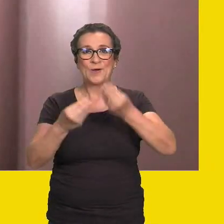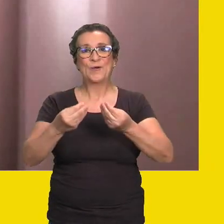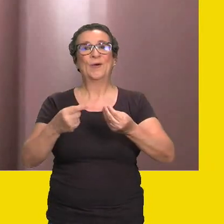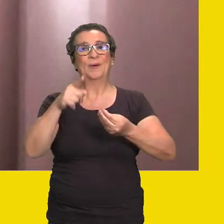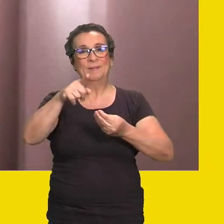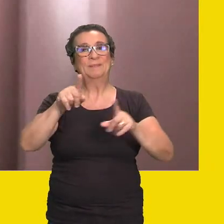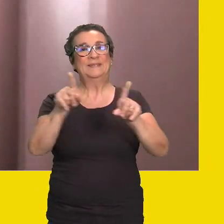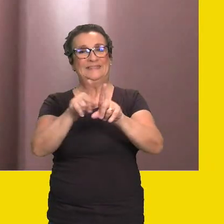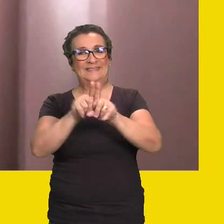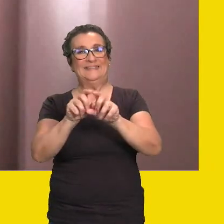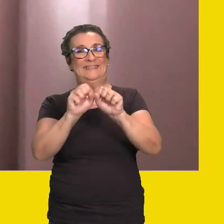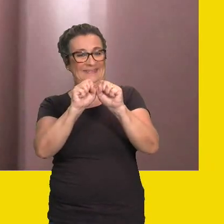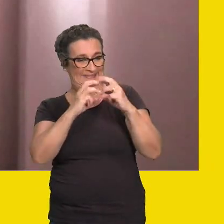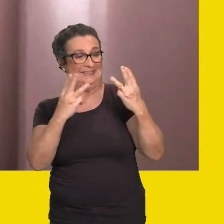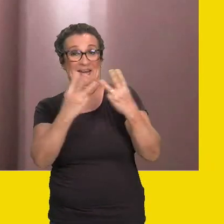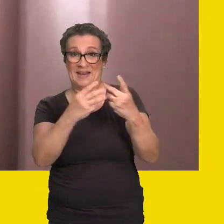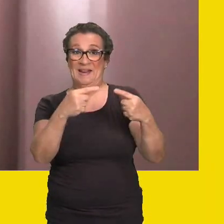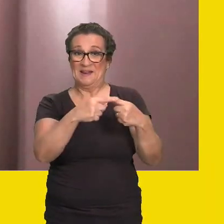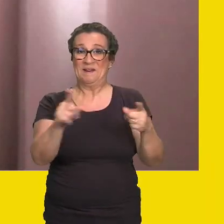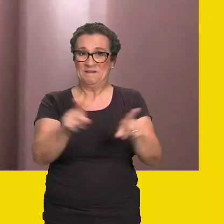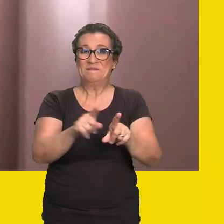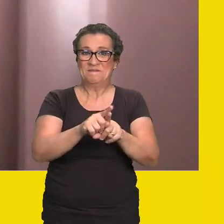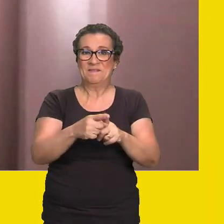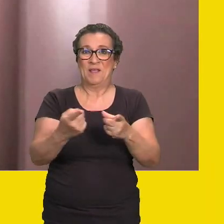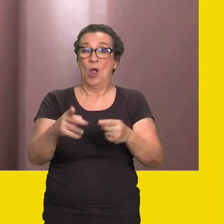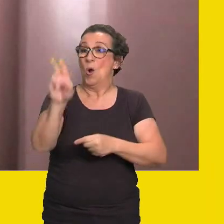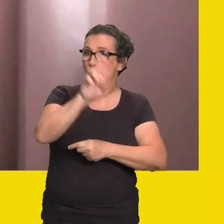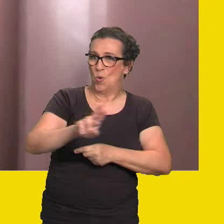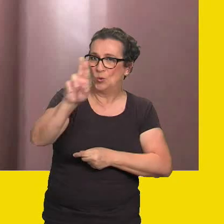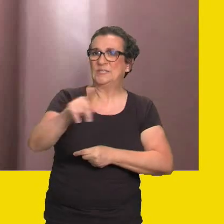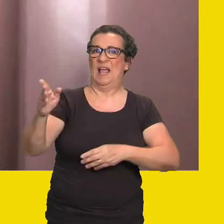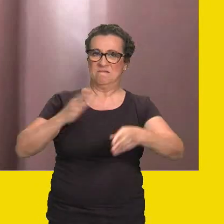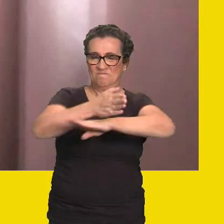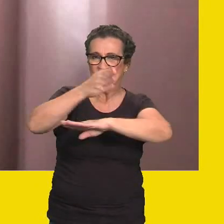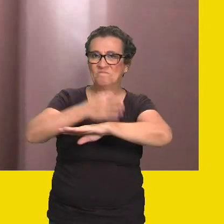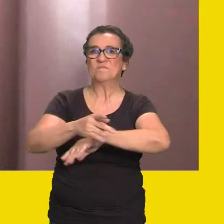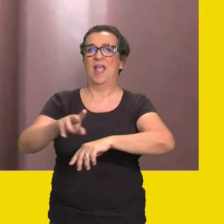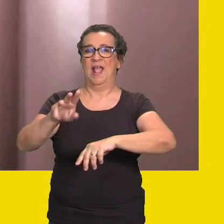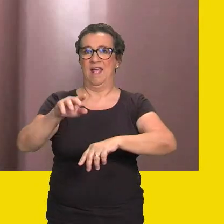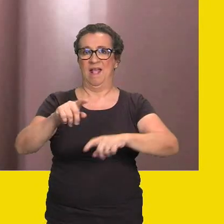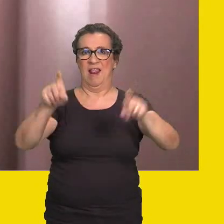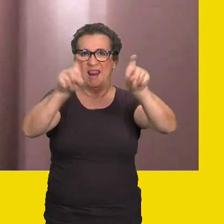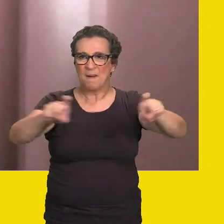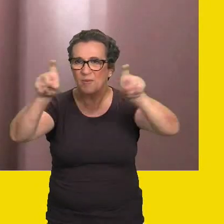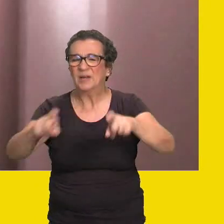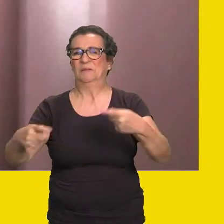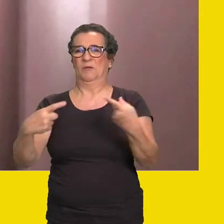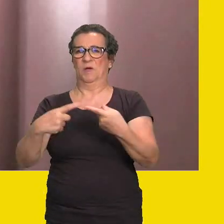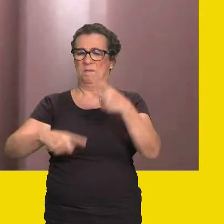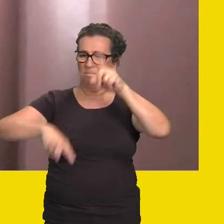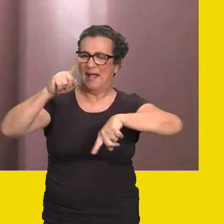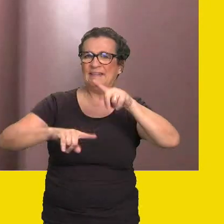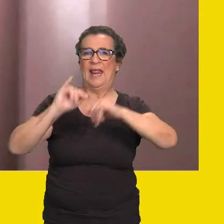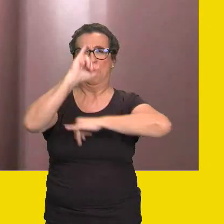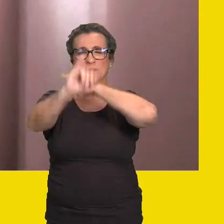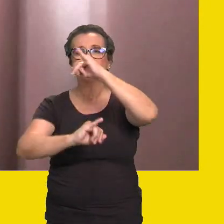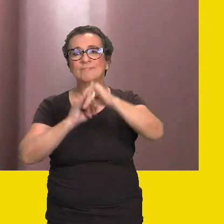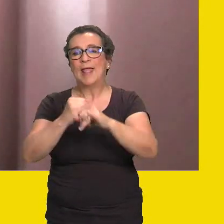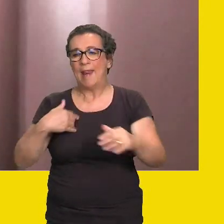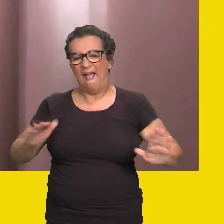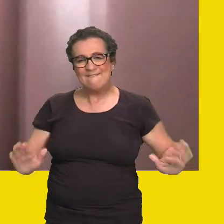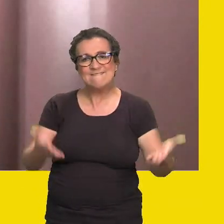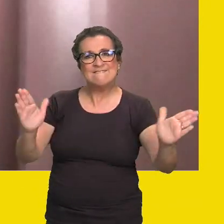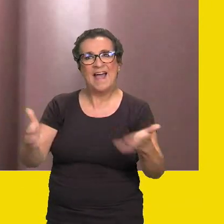que também era uma demanda deles, né, de usarem o computador, de navegarem pela internet. E aí, com o auxílio tanto